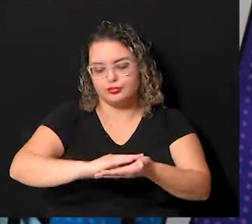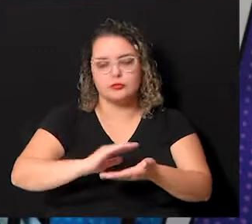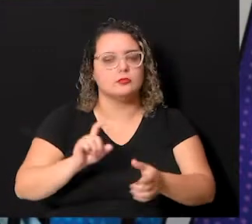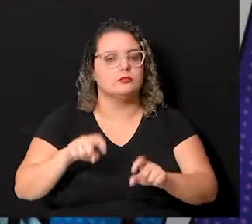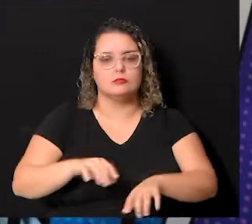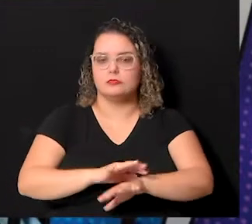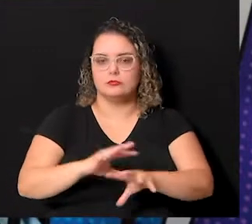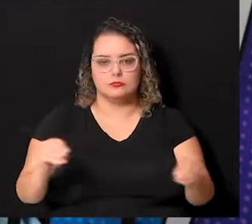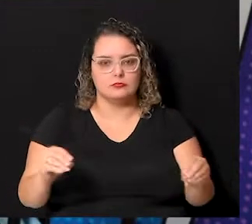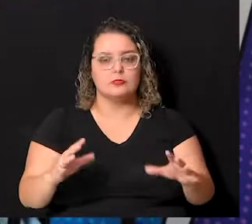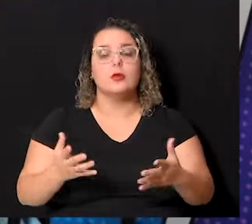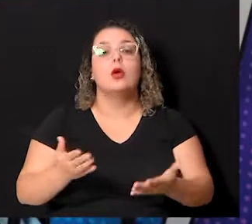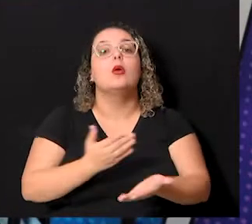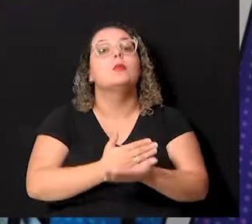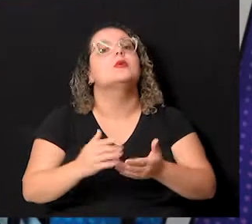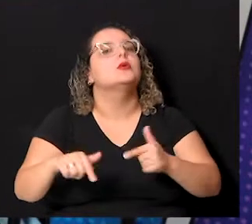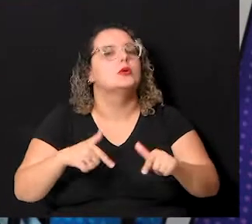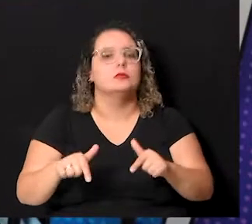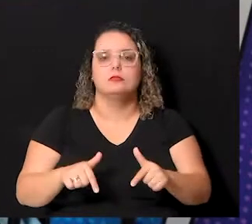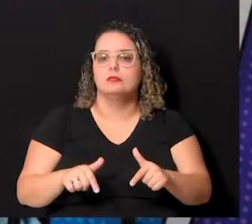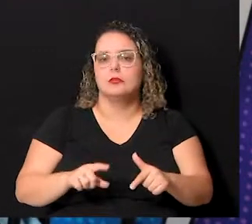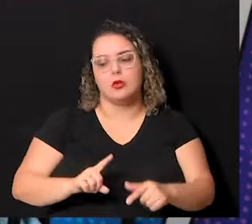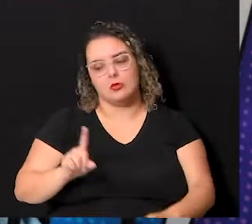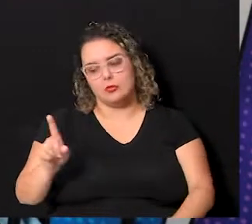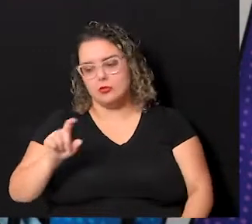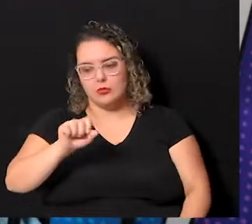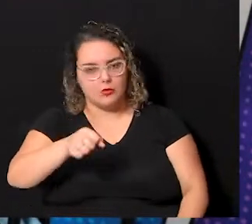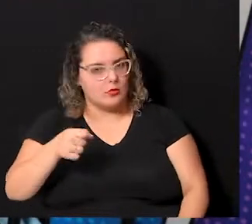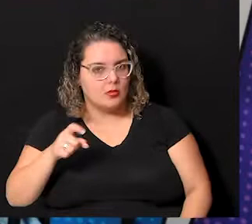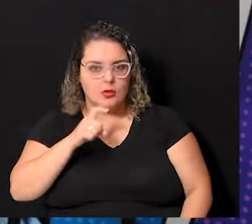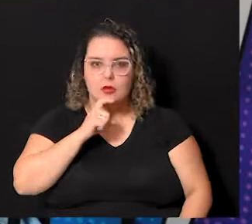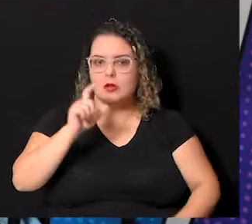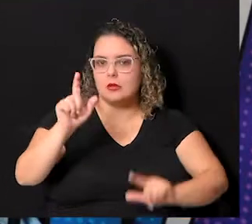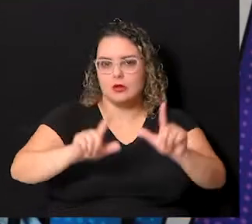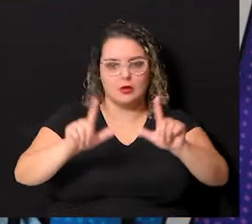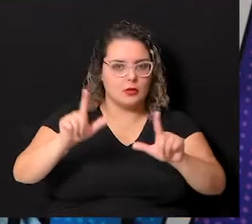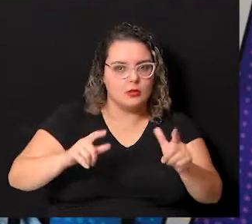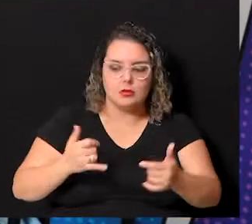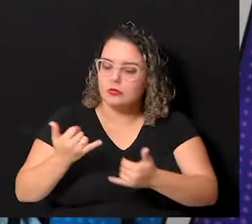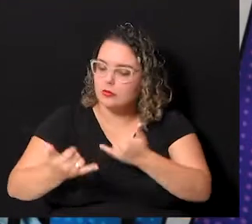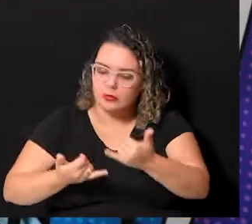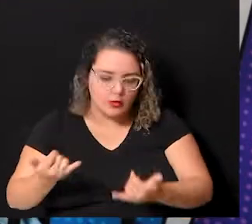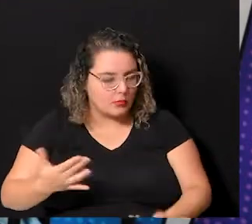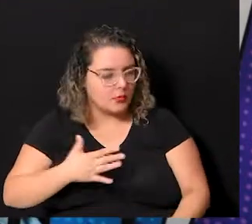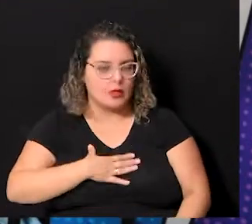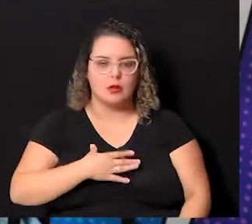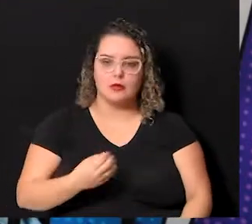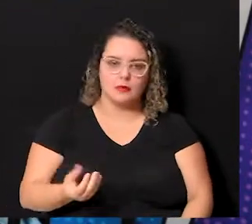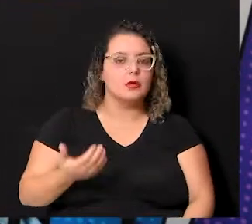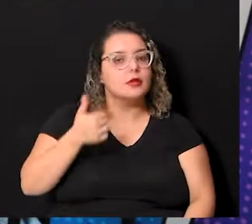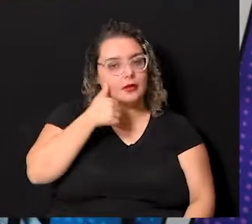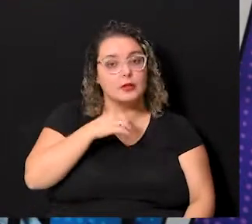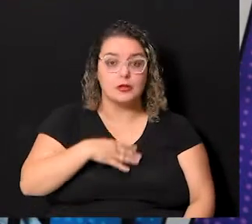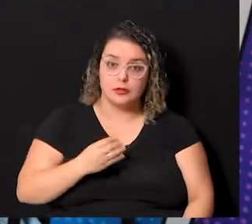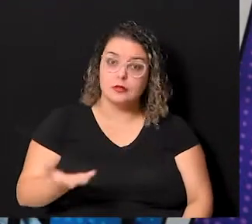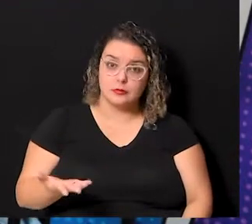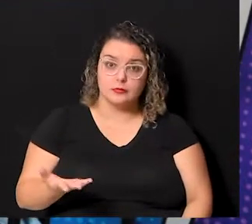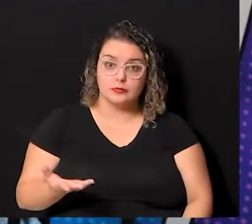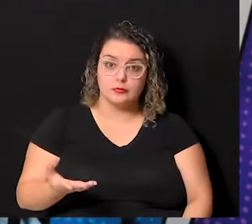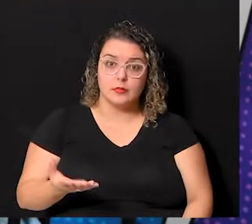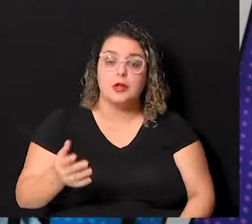outra coisa. Começou o trabalho, eu não vou até a geladeira, não vou até a televisão, não vou brincar com a minha filha. Então, tem